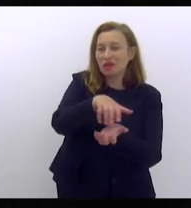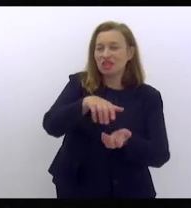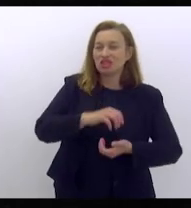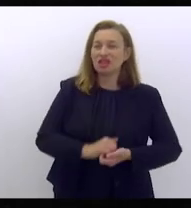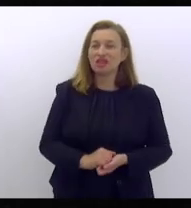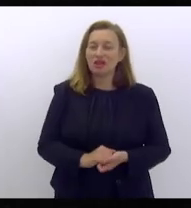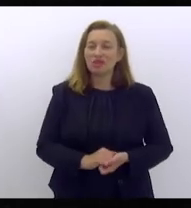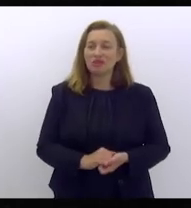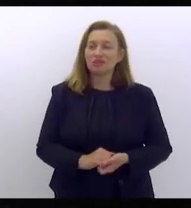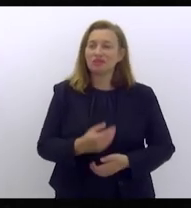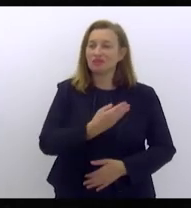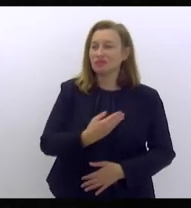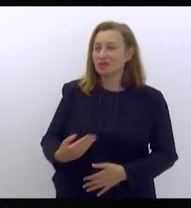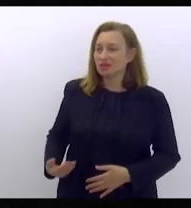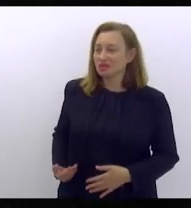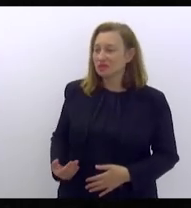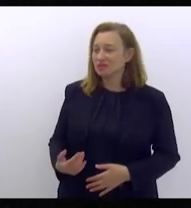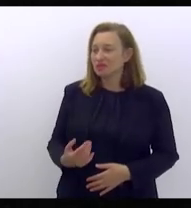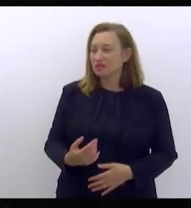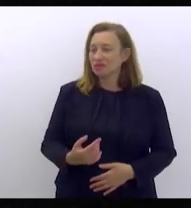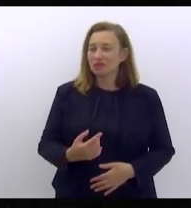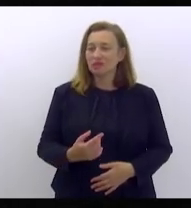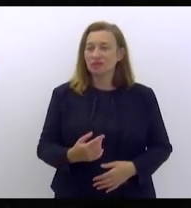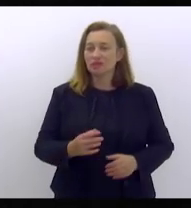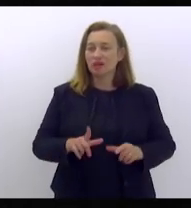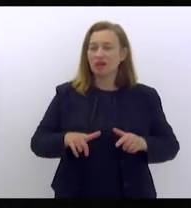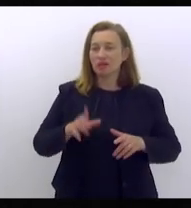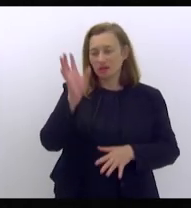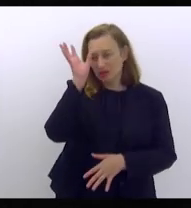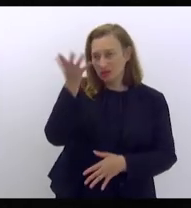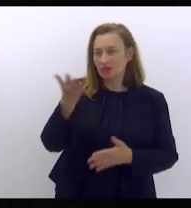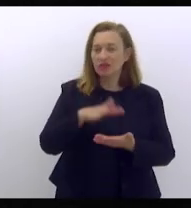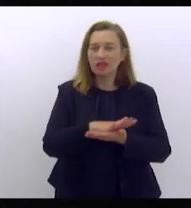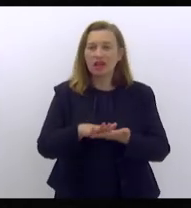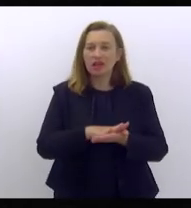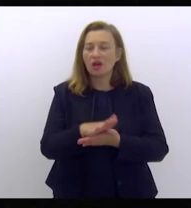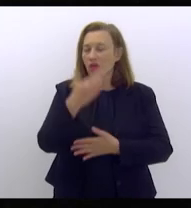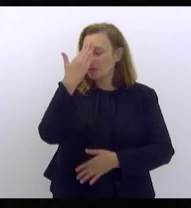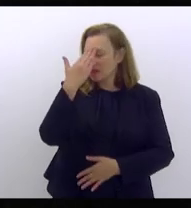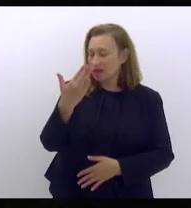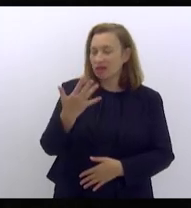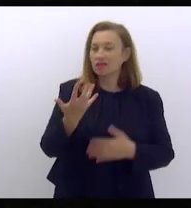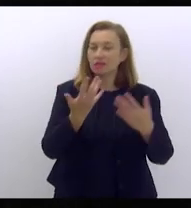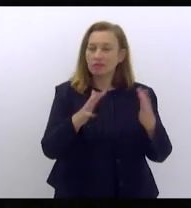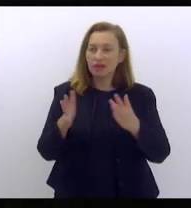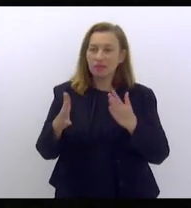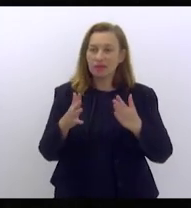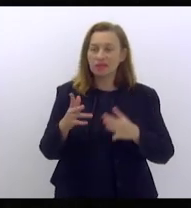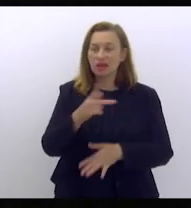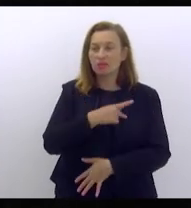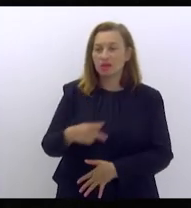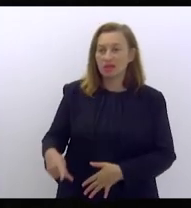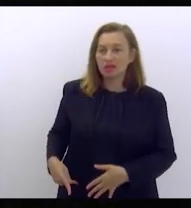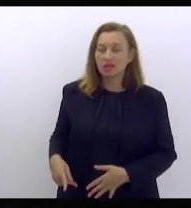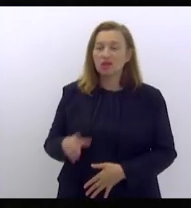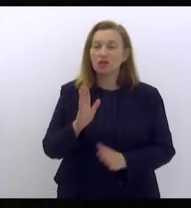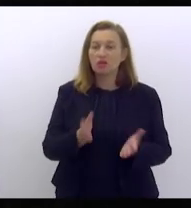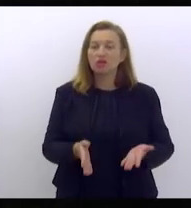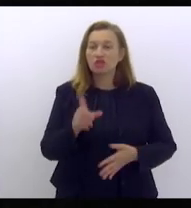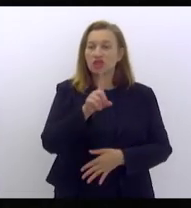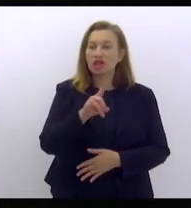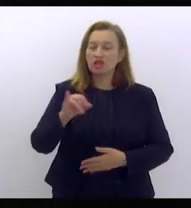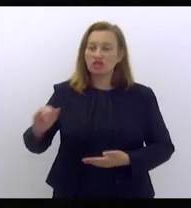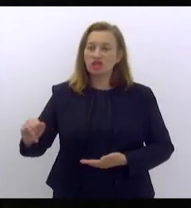o governador assim não atende. Muito obrigado. Gostaria aqui também de saudar aí o presidente, hoje que é dia de São Cosme e